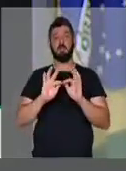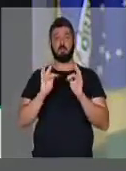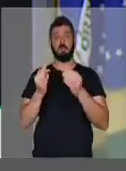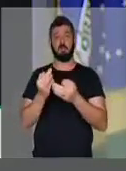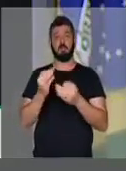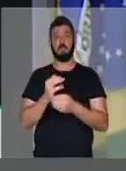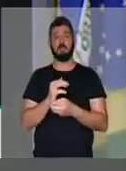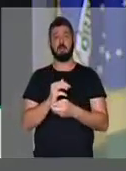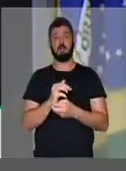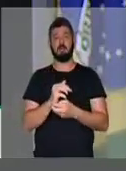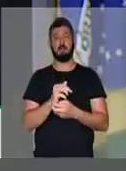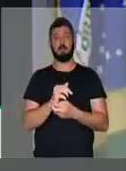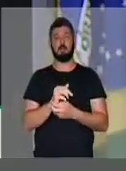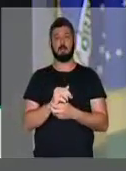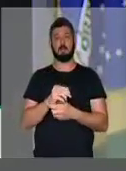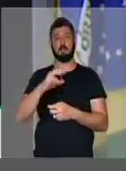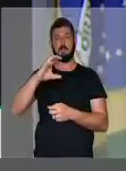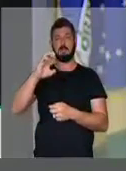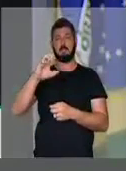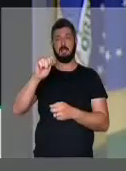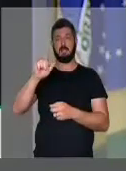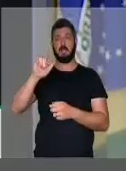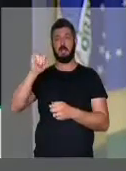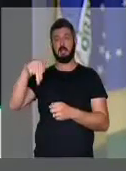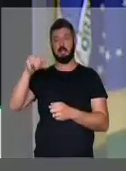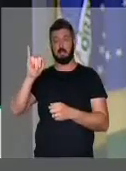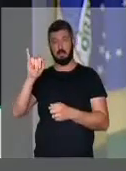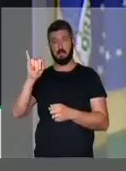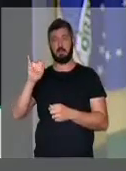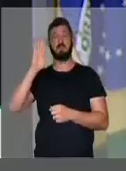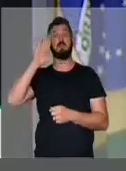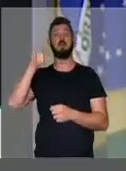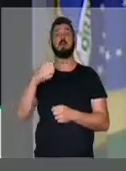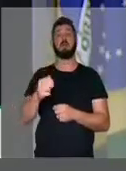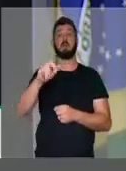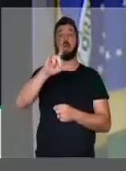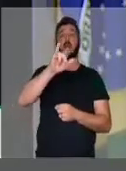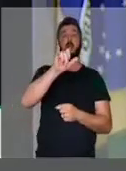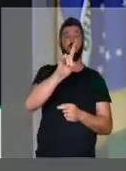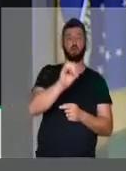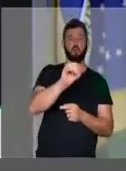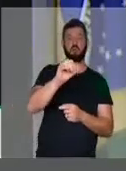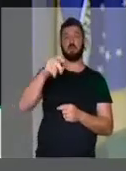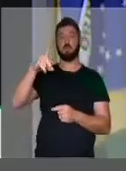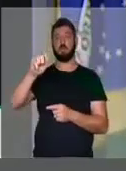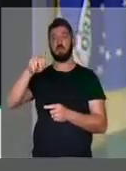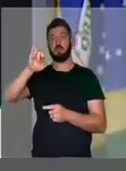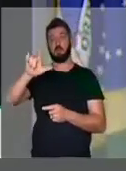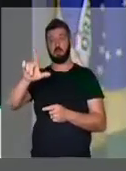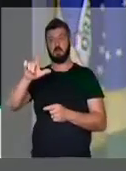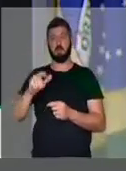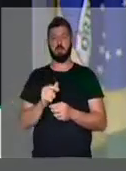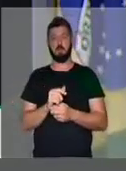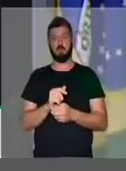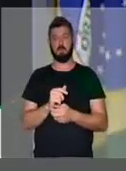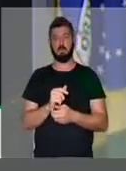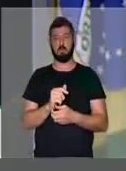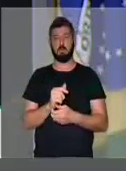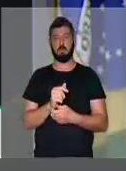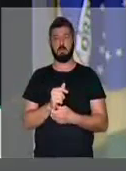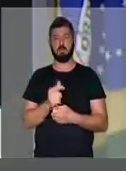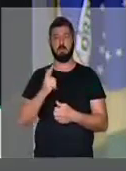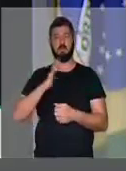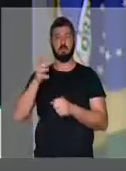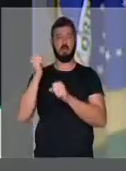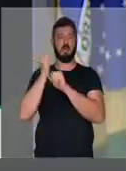família Cearini, que se destaca com Cláudio e Daniel, pelo Fábio Bezerra Filho, e que teve